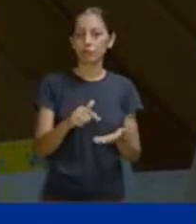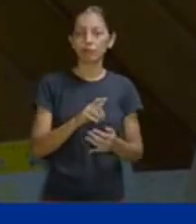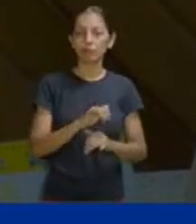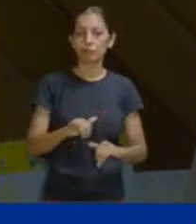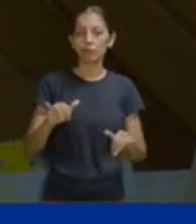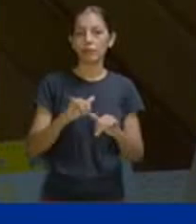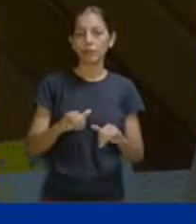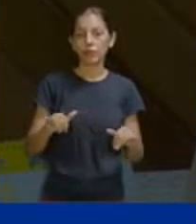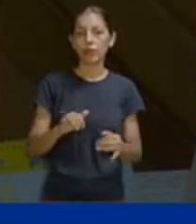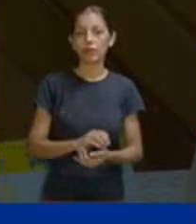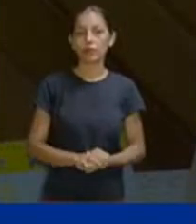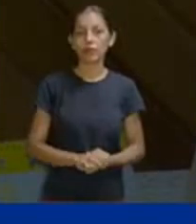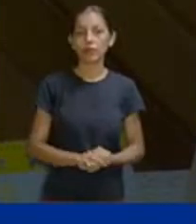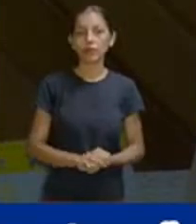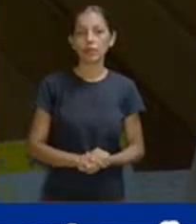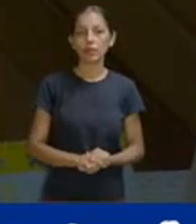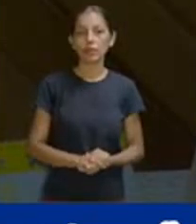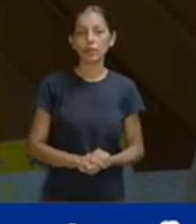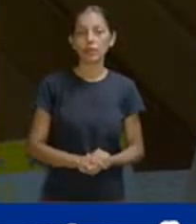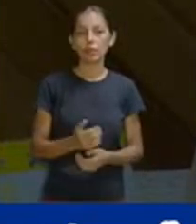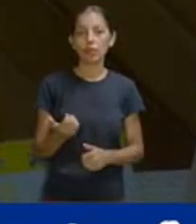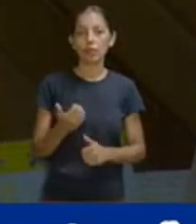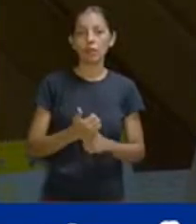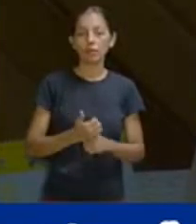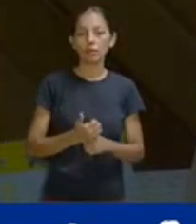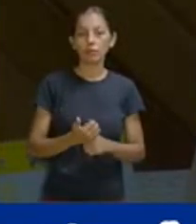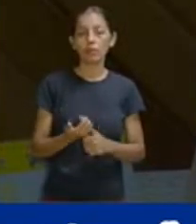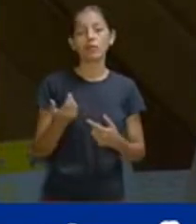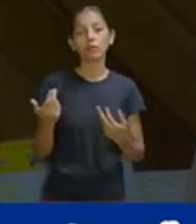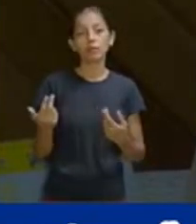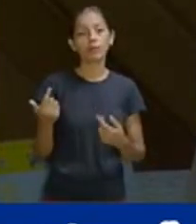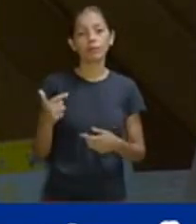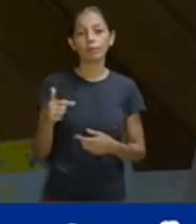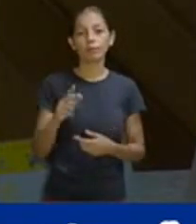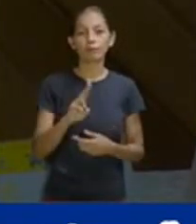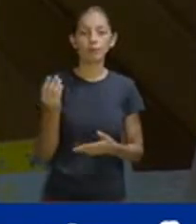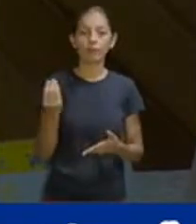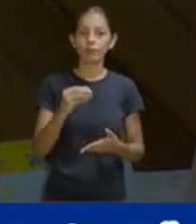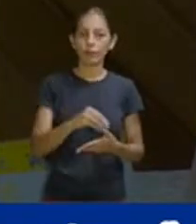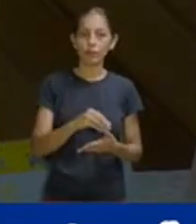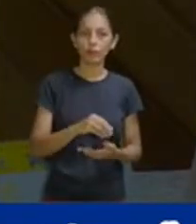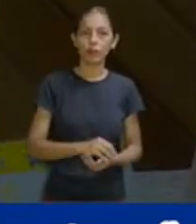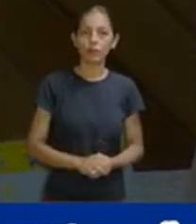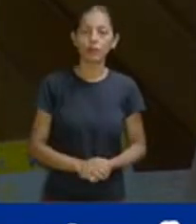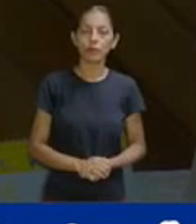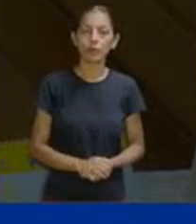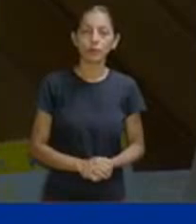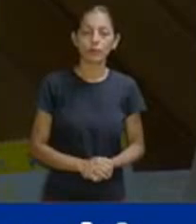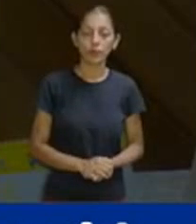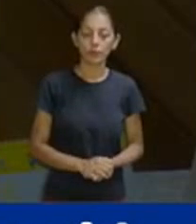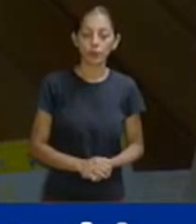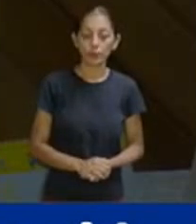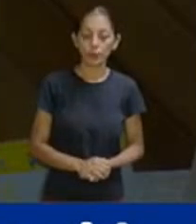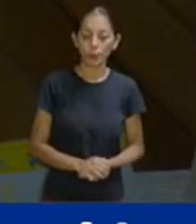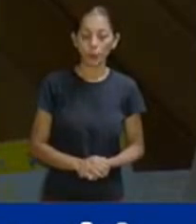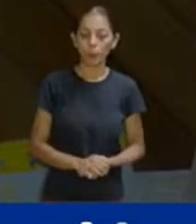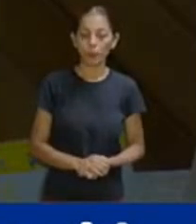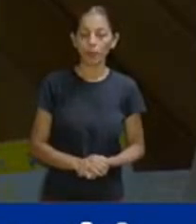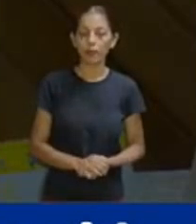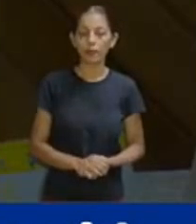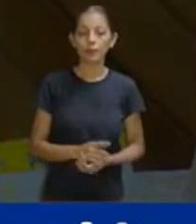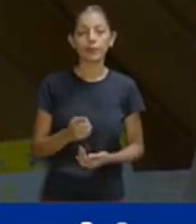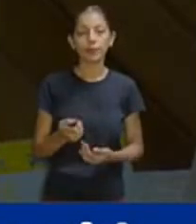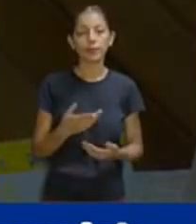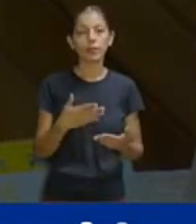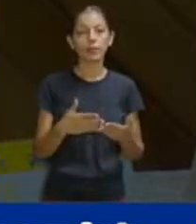do vice-candidato. Ao final, requereu o conhecimento e o provimento do recurso. Em contra-razões, a recorrida pugnou